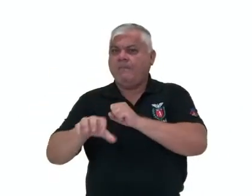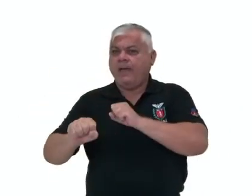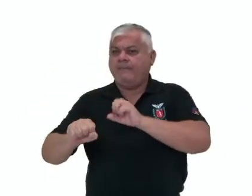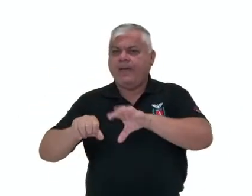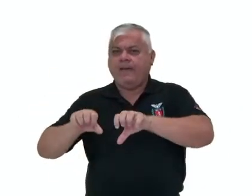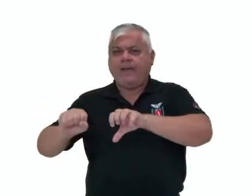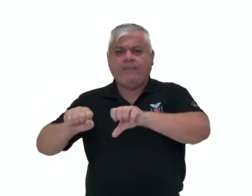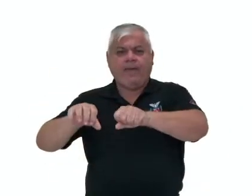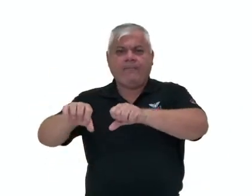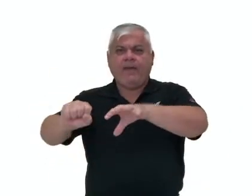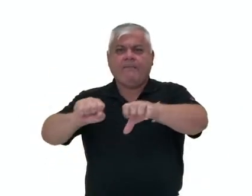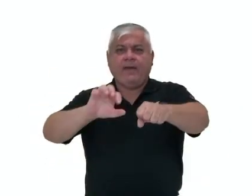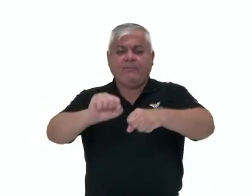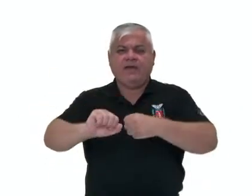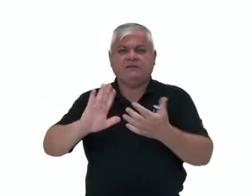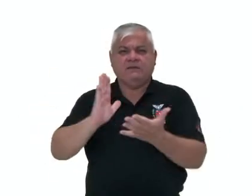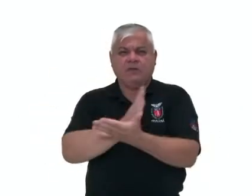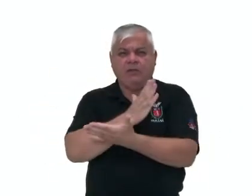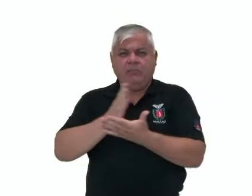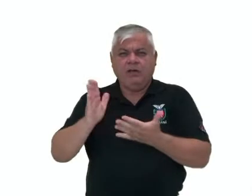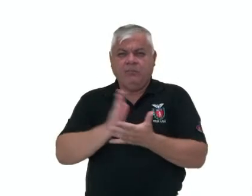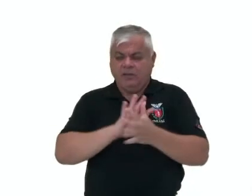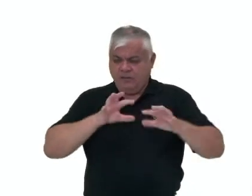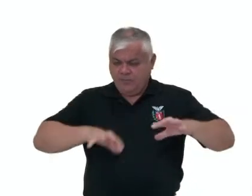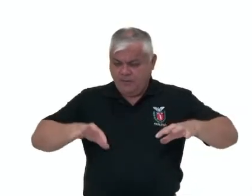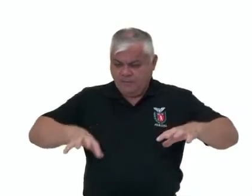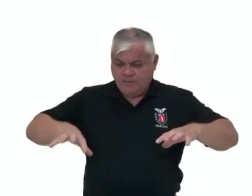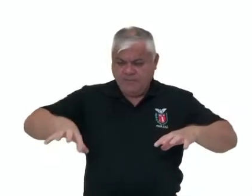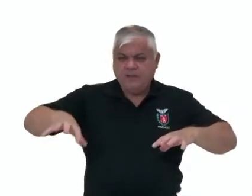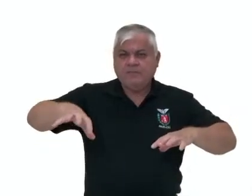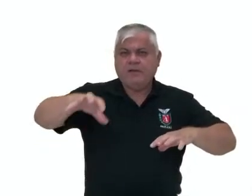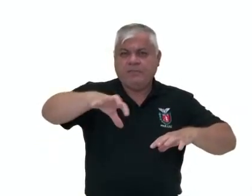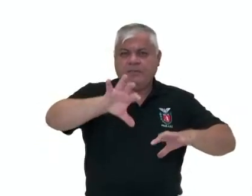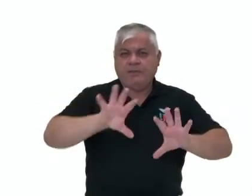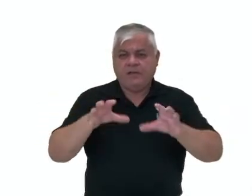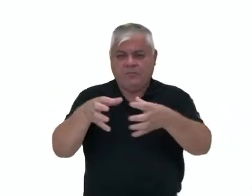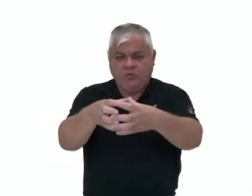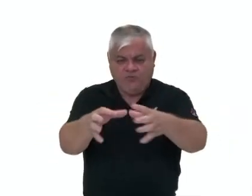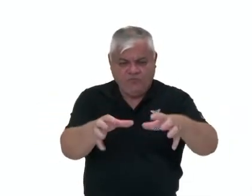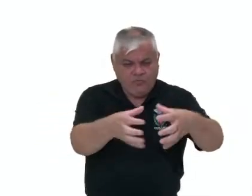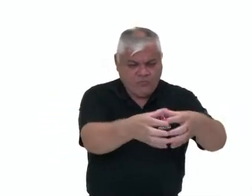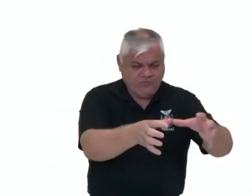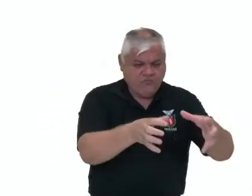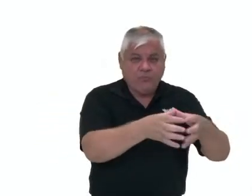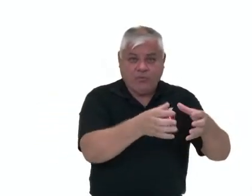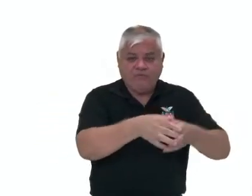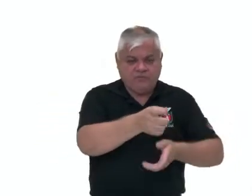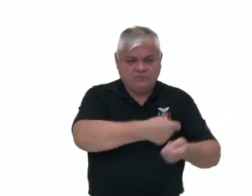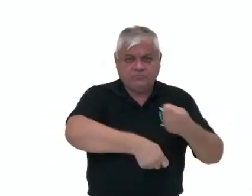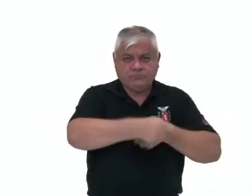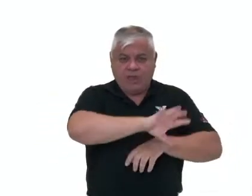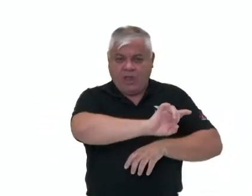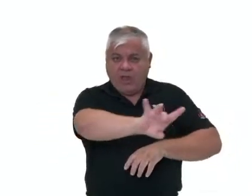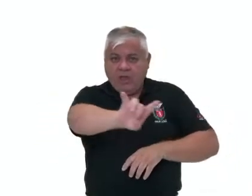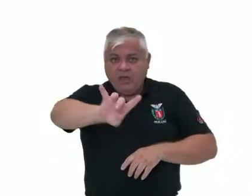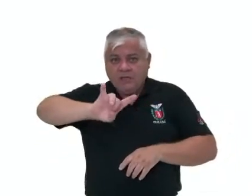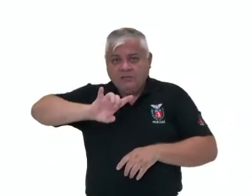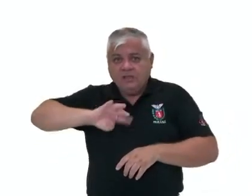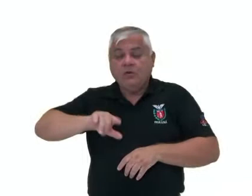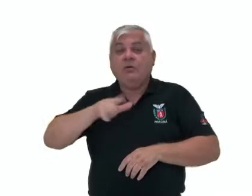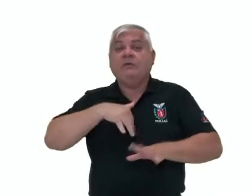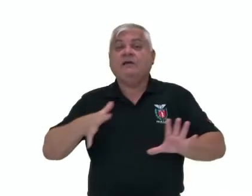conquistas e era dividido em várias regiões administrativas, interligados por uma eficiente rede de